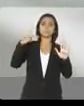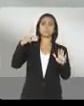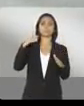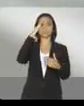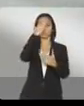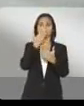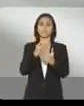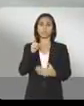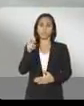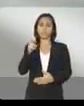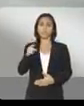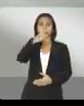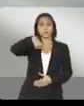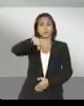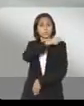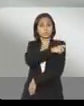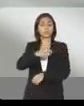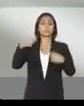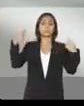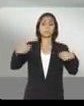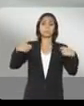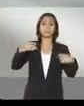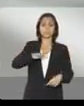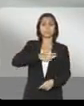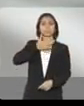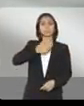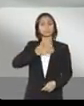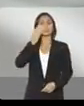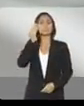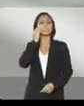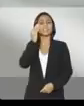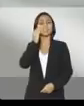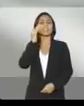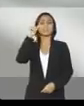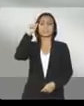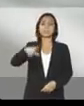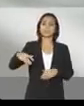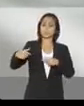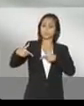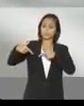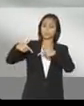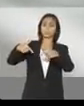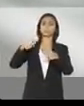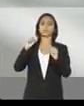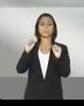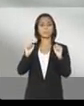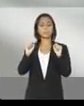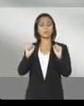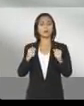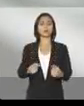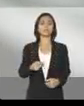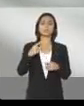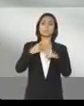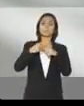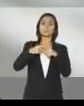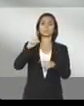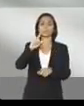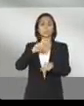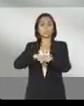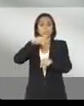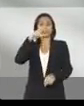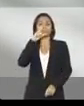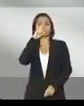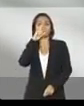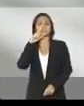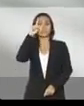para confiar nele? Nosso estado precisa de alguém com coragem, experiência e capacidade de realização. Porque não é hora de